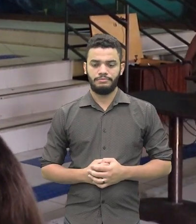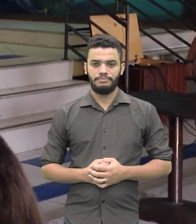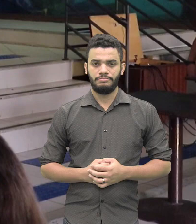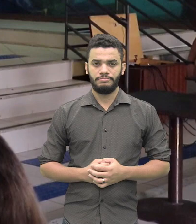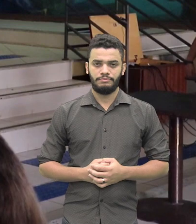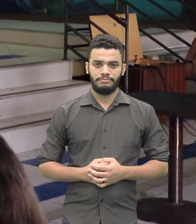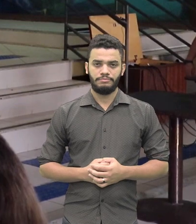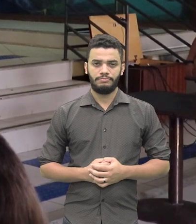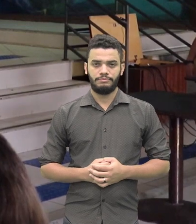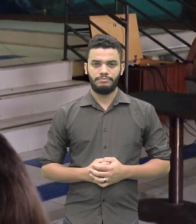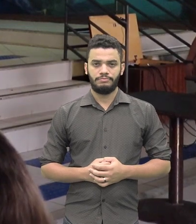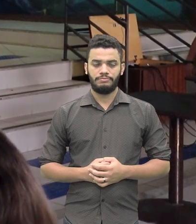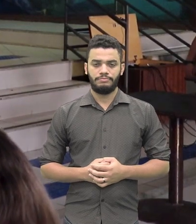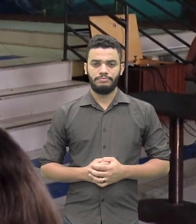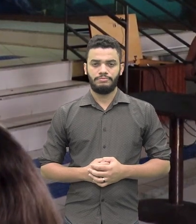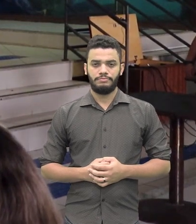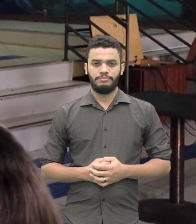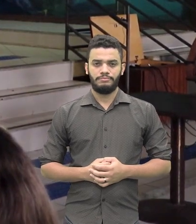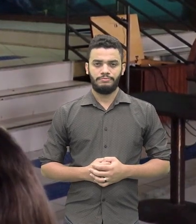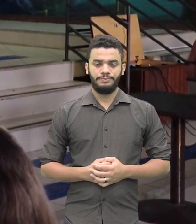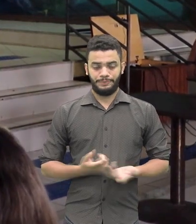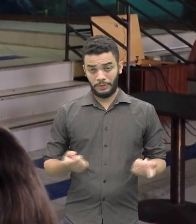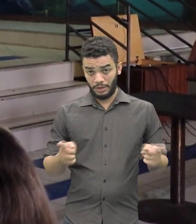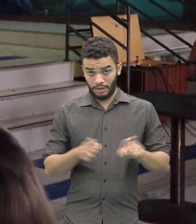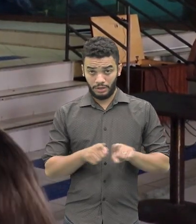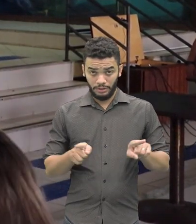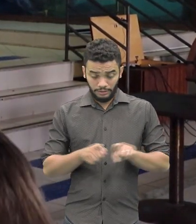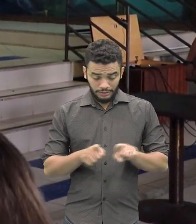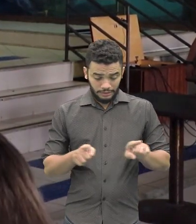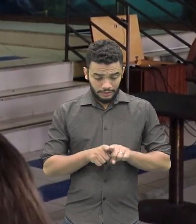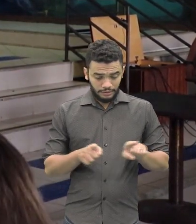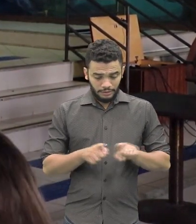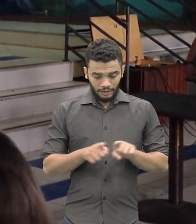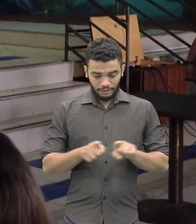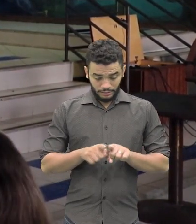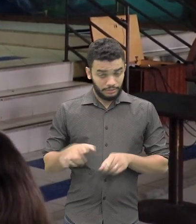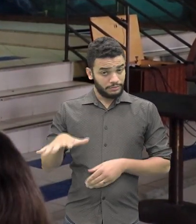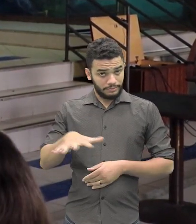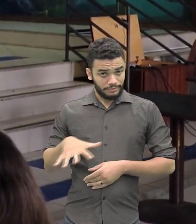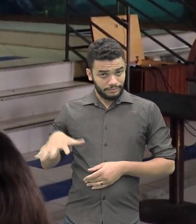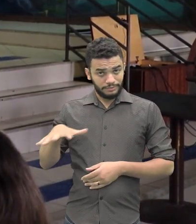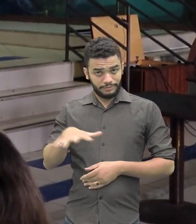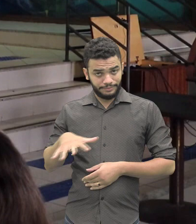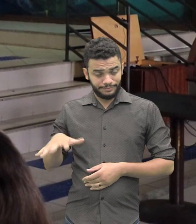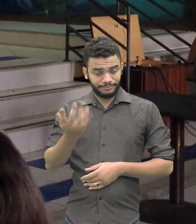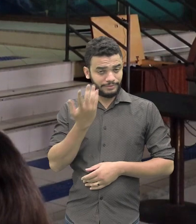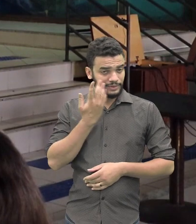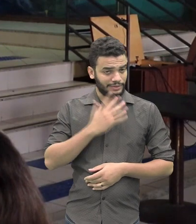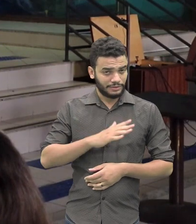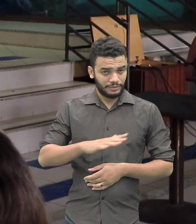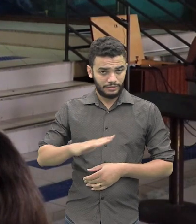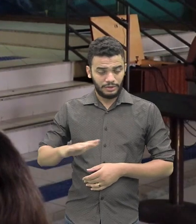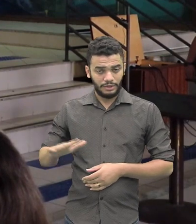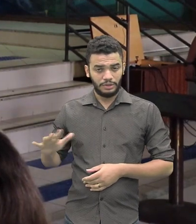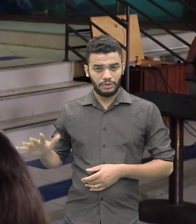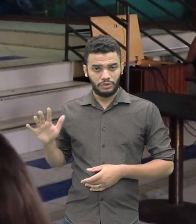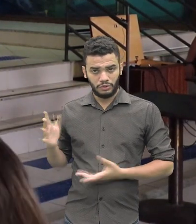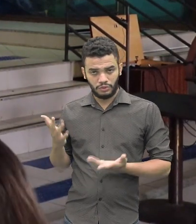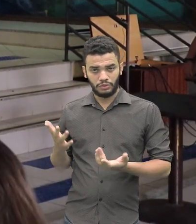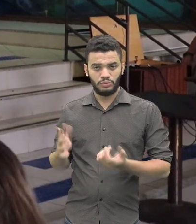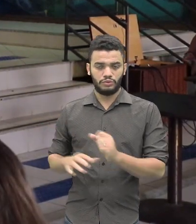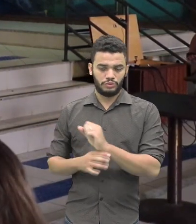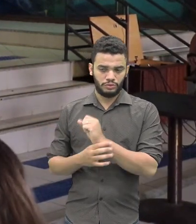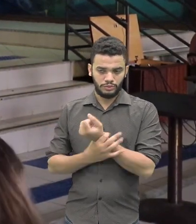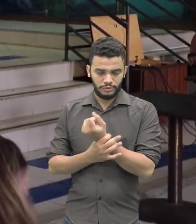e os promotores de Justiça da Vara da Infância e Juventude da infância e juventude promotora Mariana Cristina